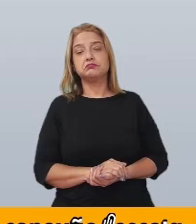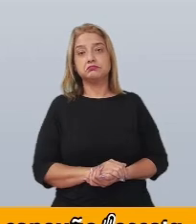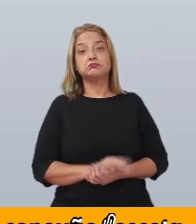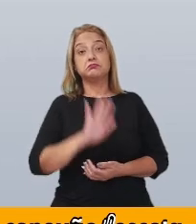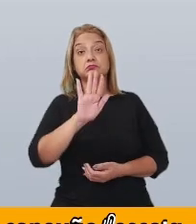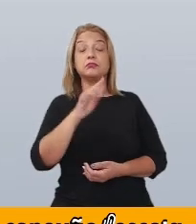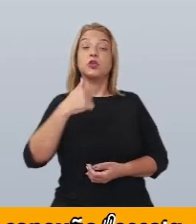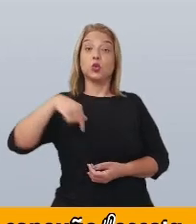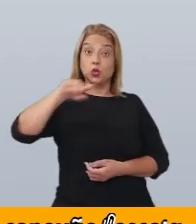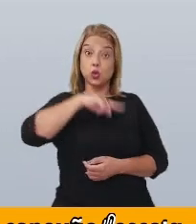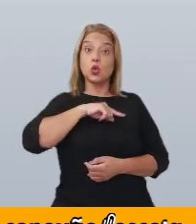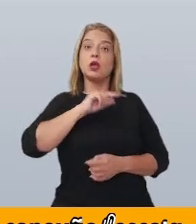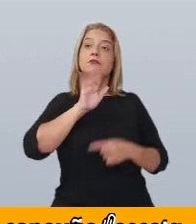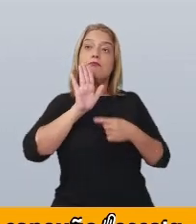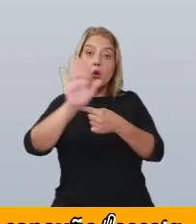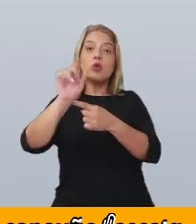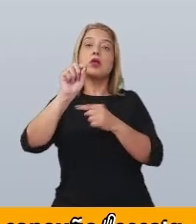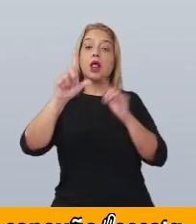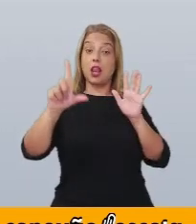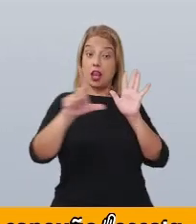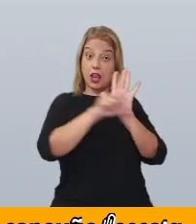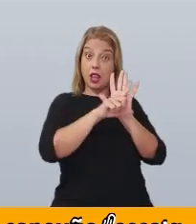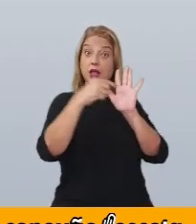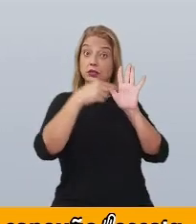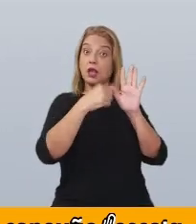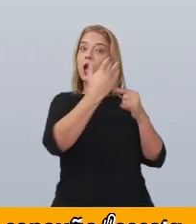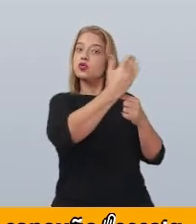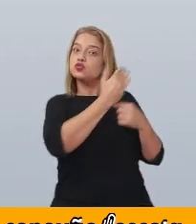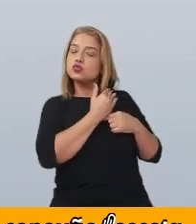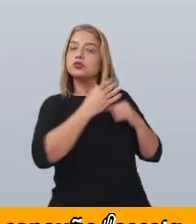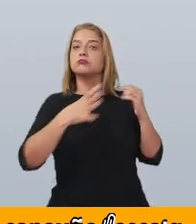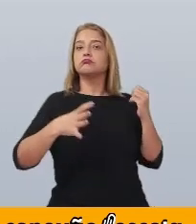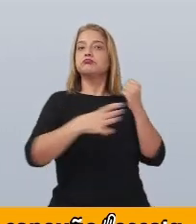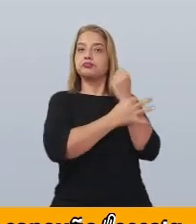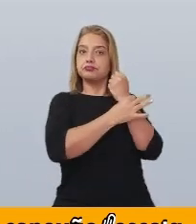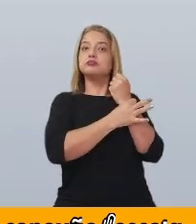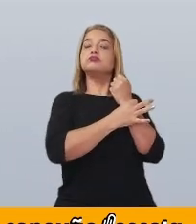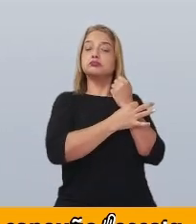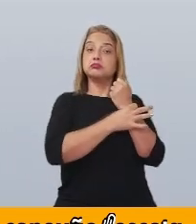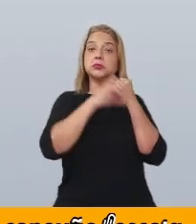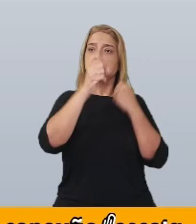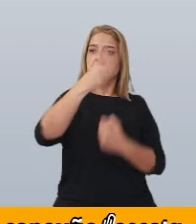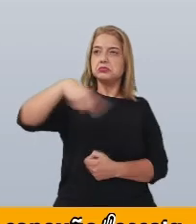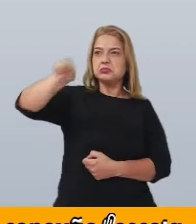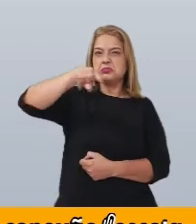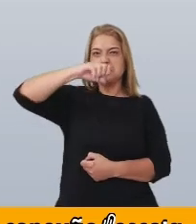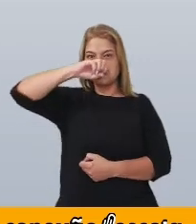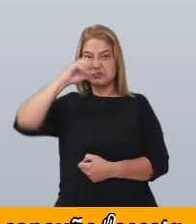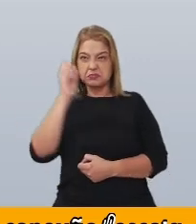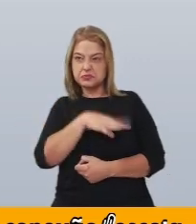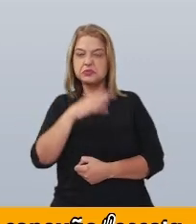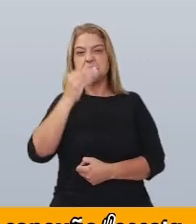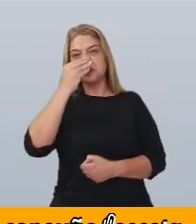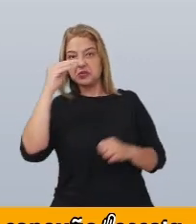Informamos-nos sobre a legislação que nos protege contra esses abusos e achamos a Lei número